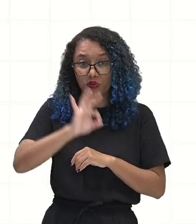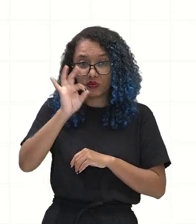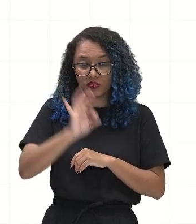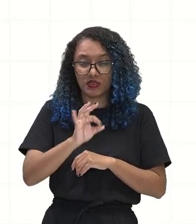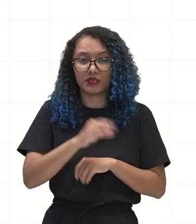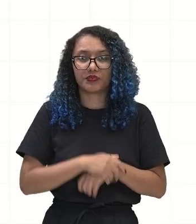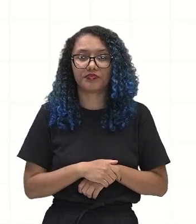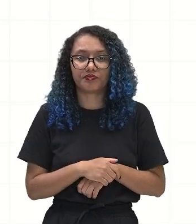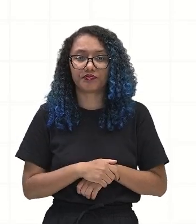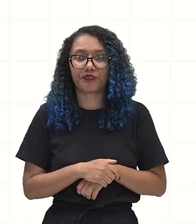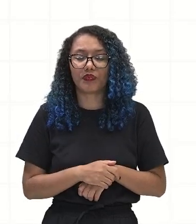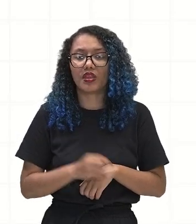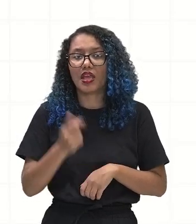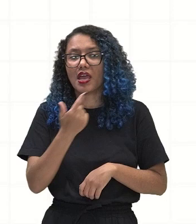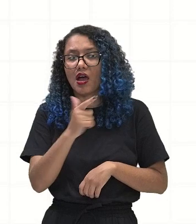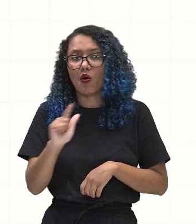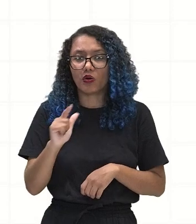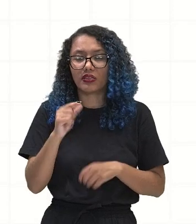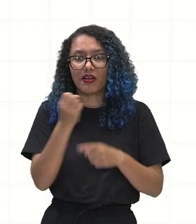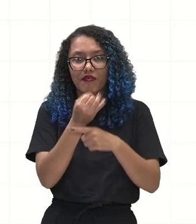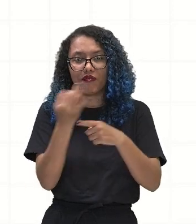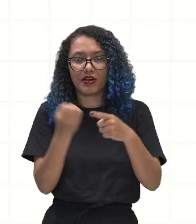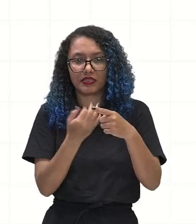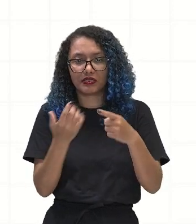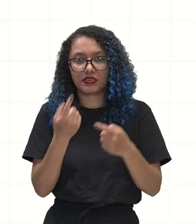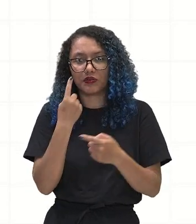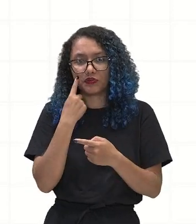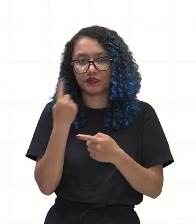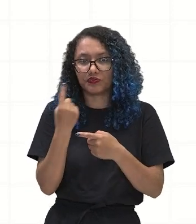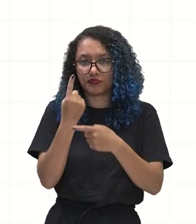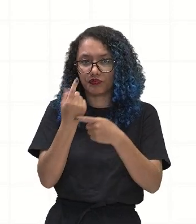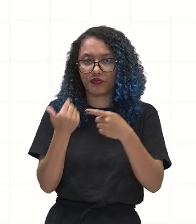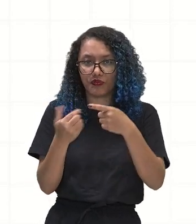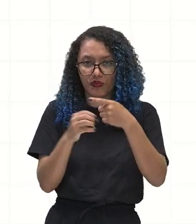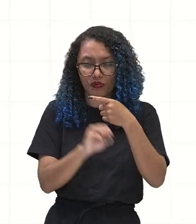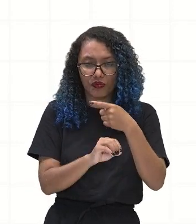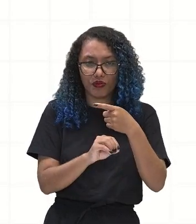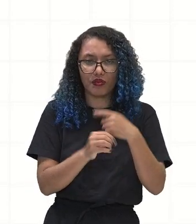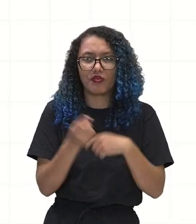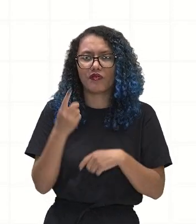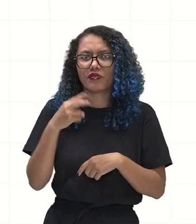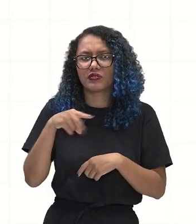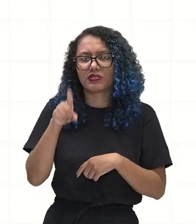1 centésimo. Quando você lê essa fração 1 centésimo,